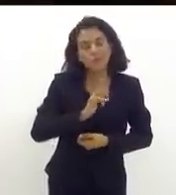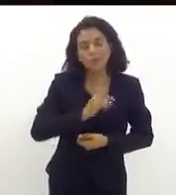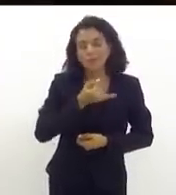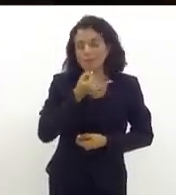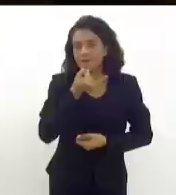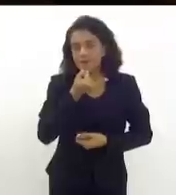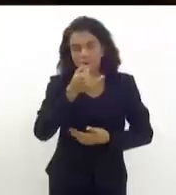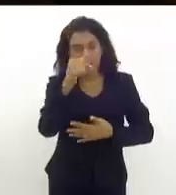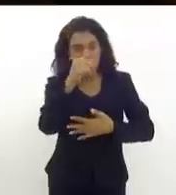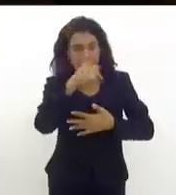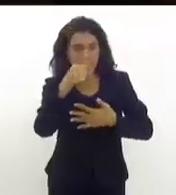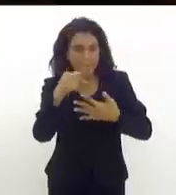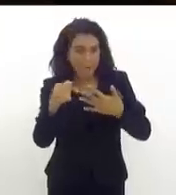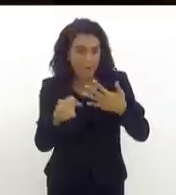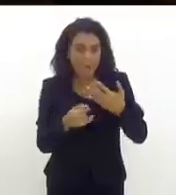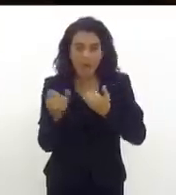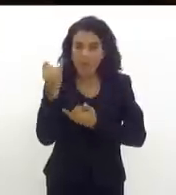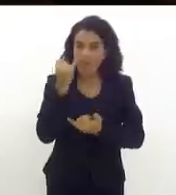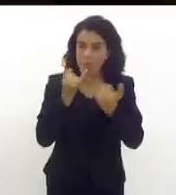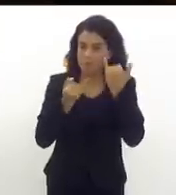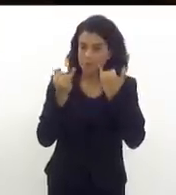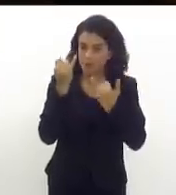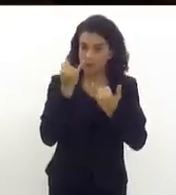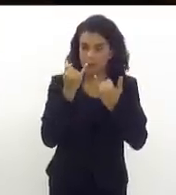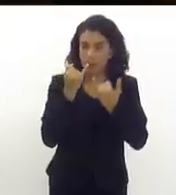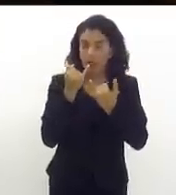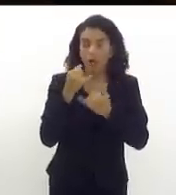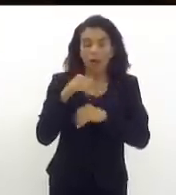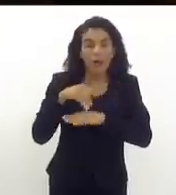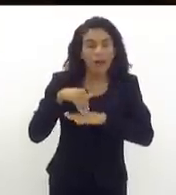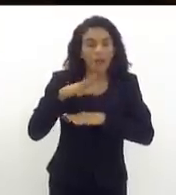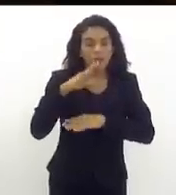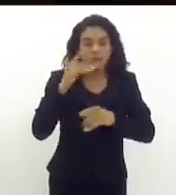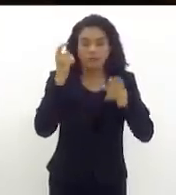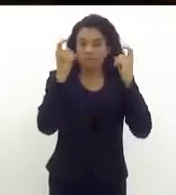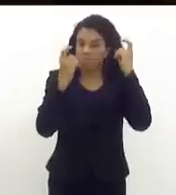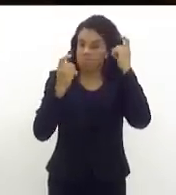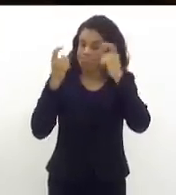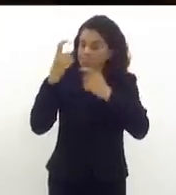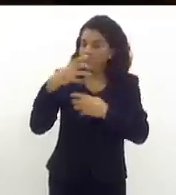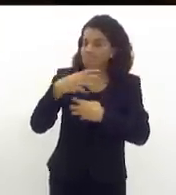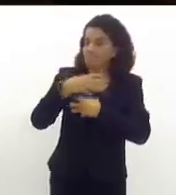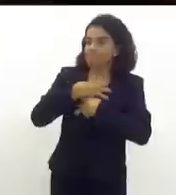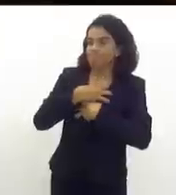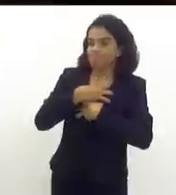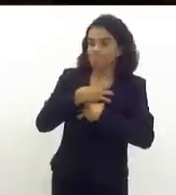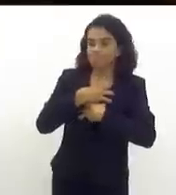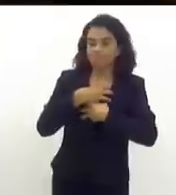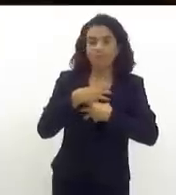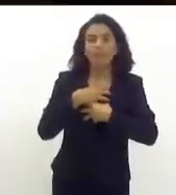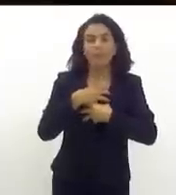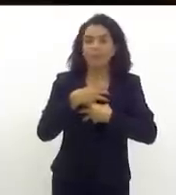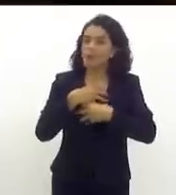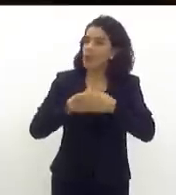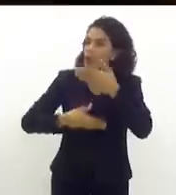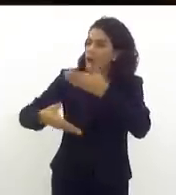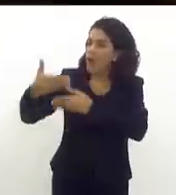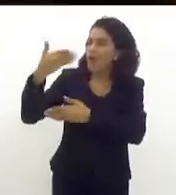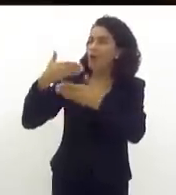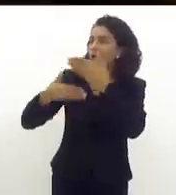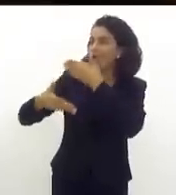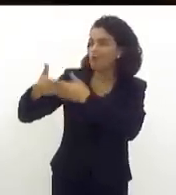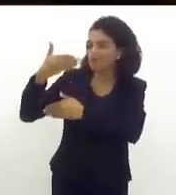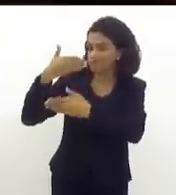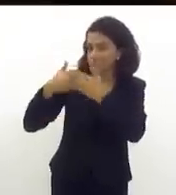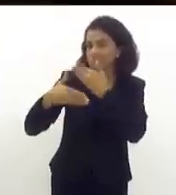diversas informações o que me preocupa é que já houve e outros tempos